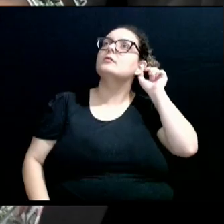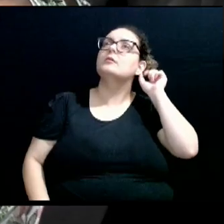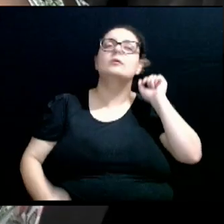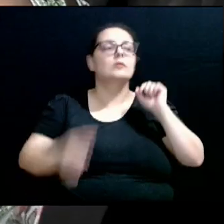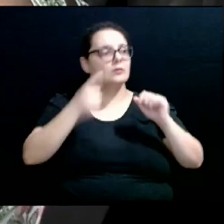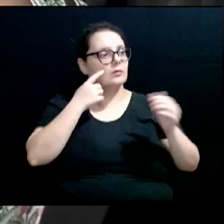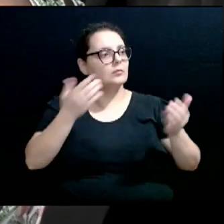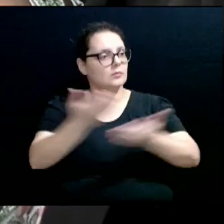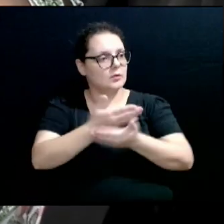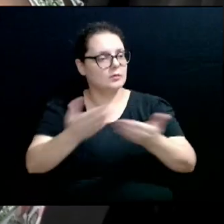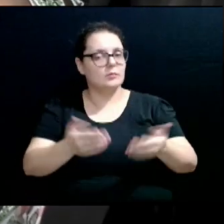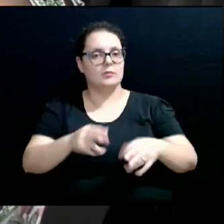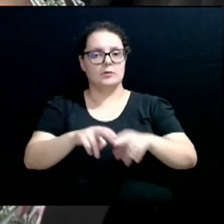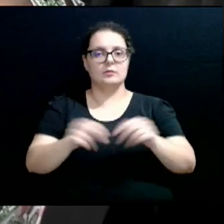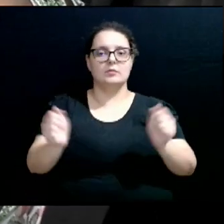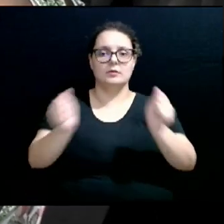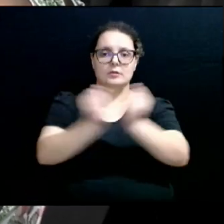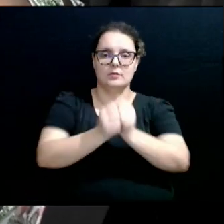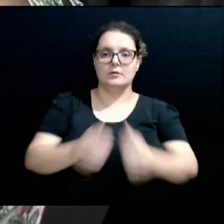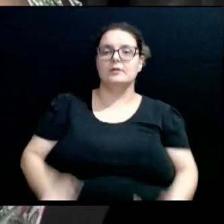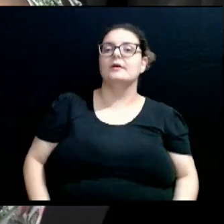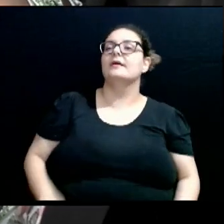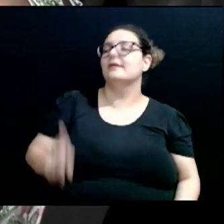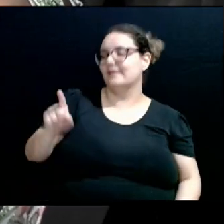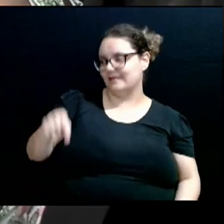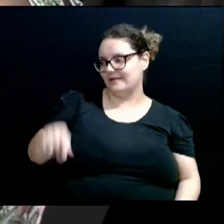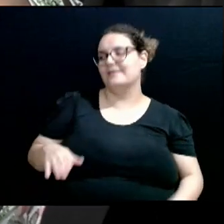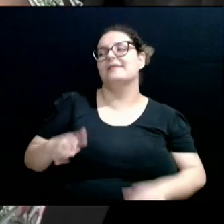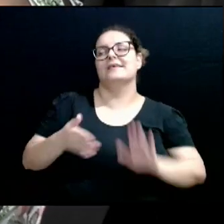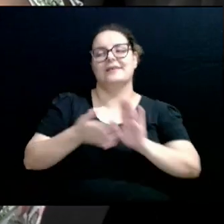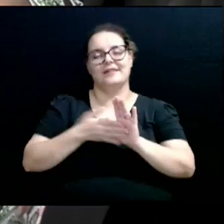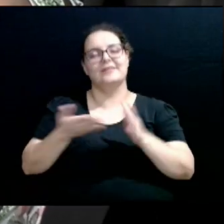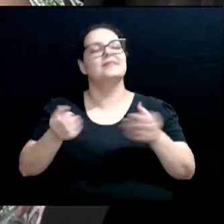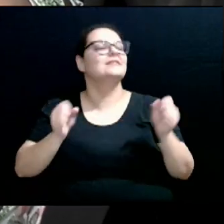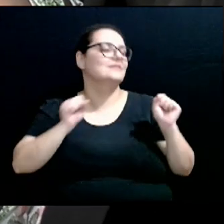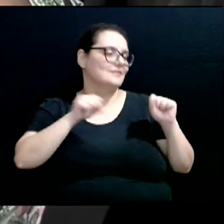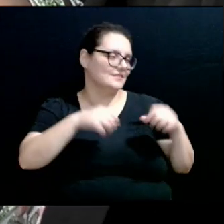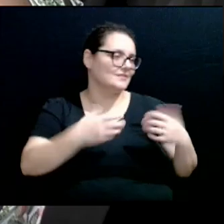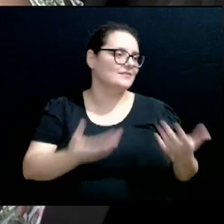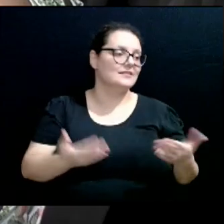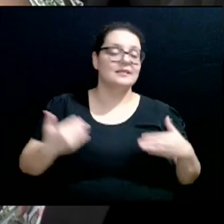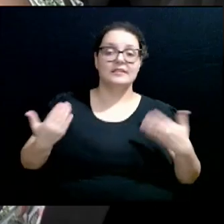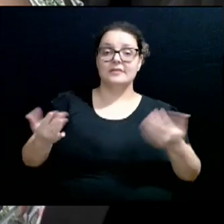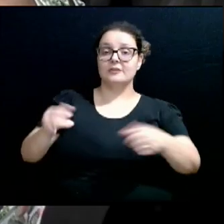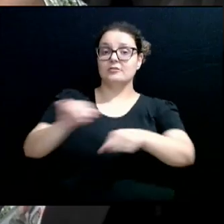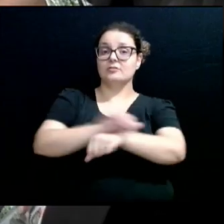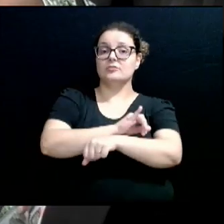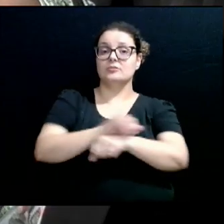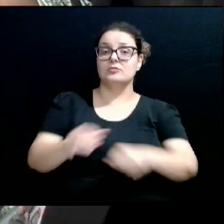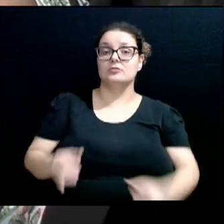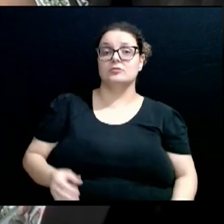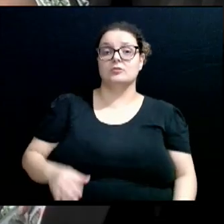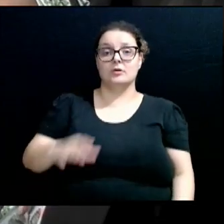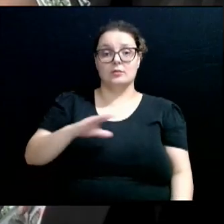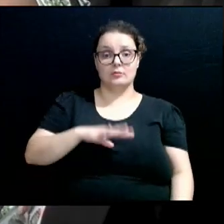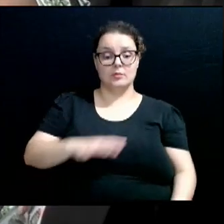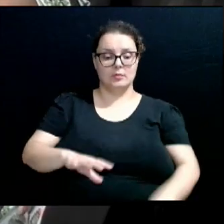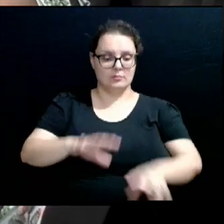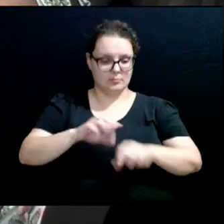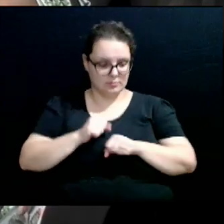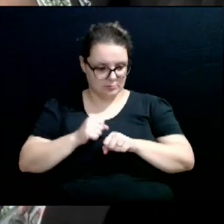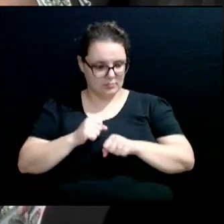Foi proposital. Proposital. Quais são as estratégias que o município tem adotado para